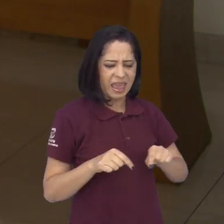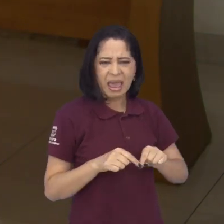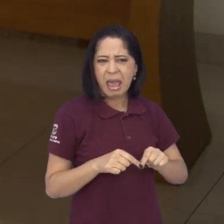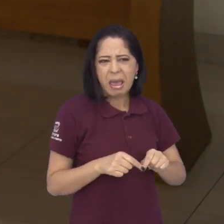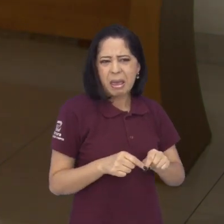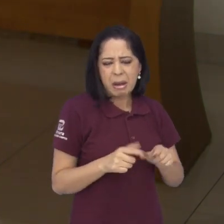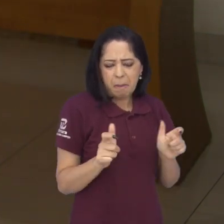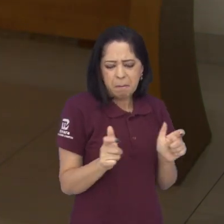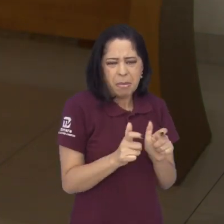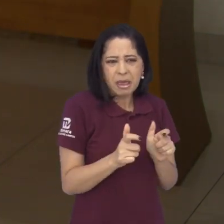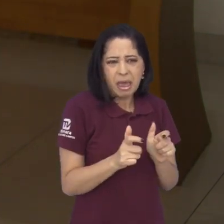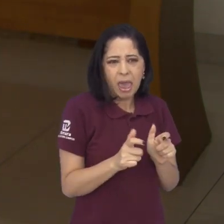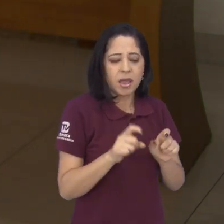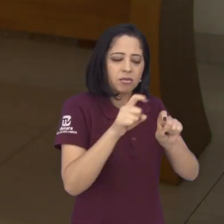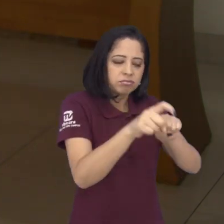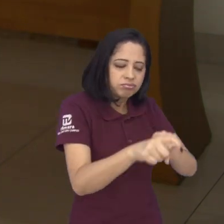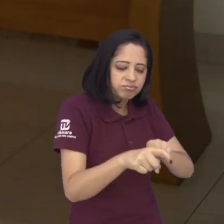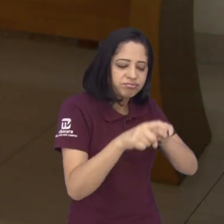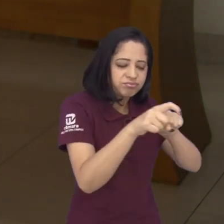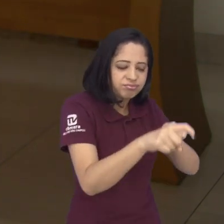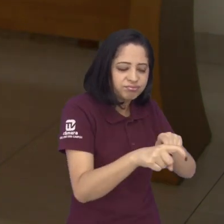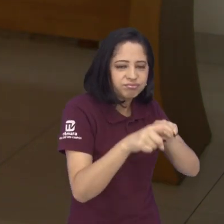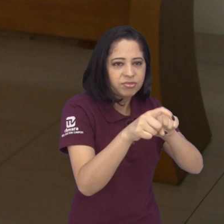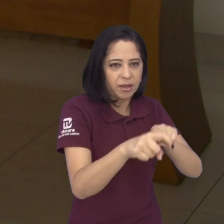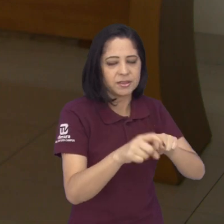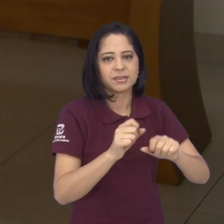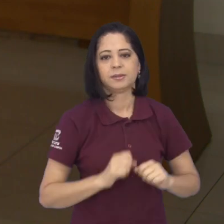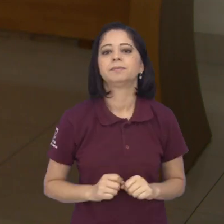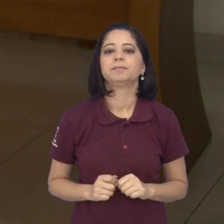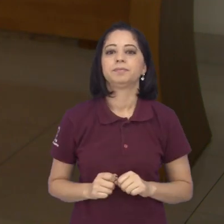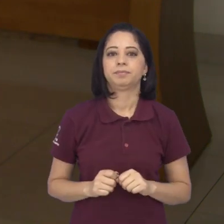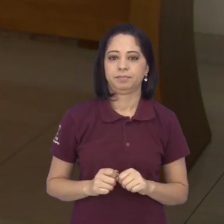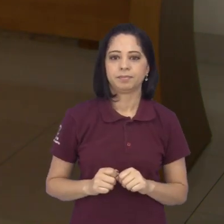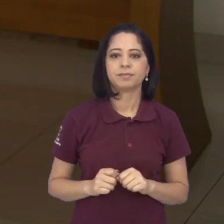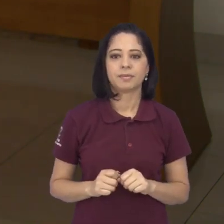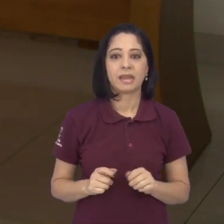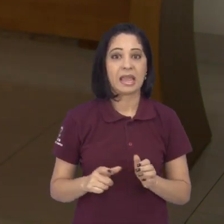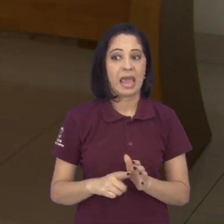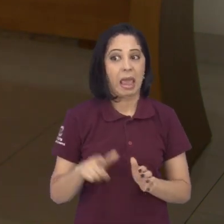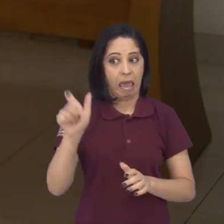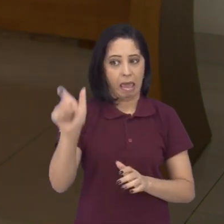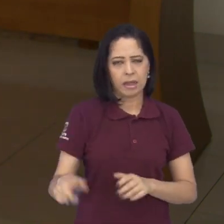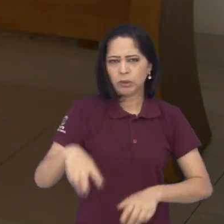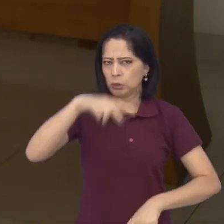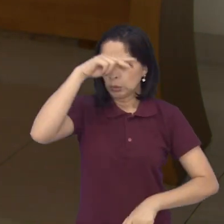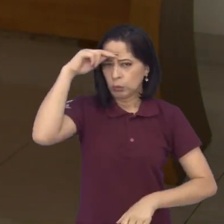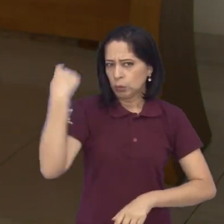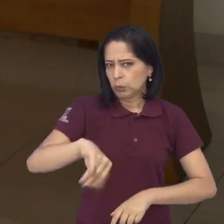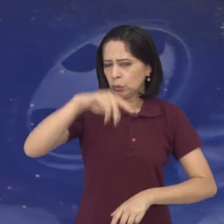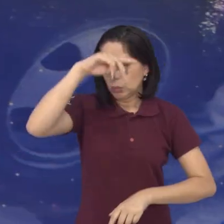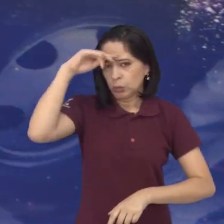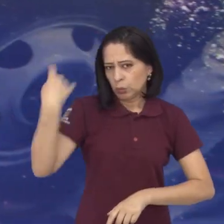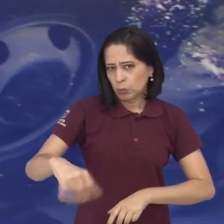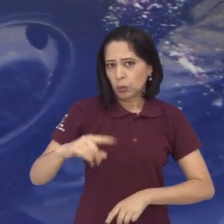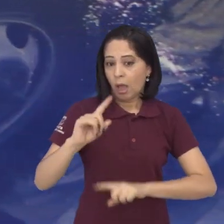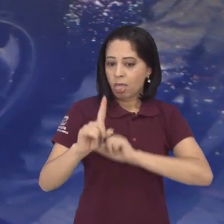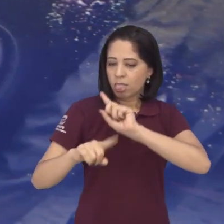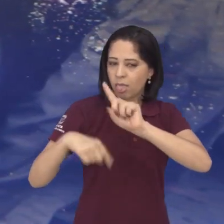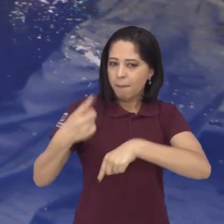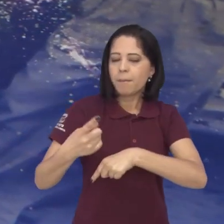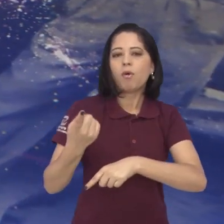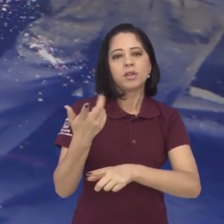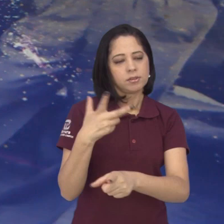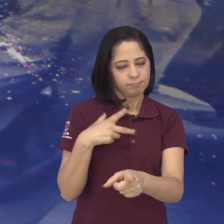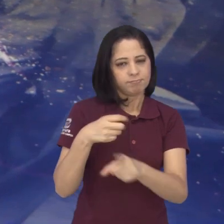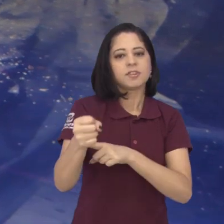de terra, mas era muito pequeno, eles praticavam uma agricultura familiar ali. Antes das